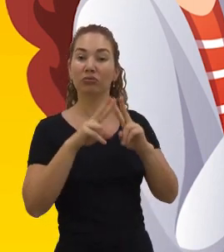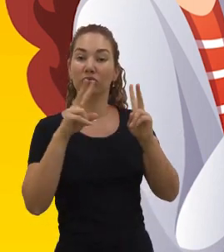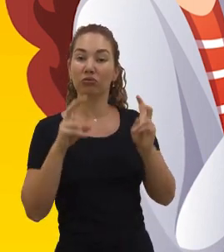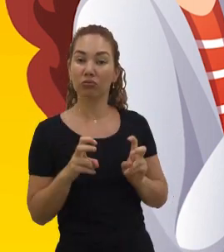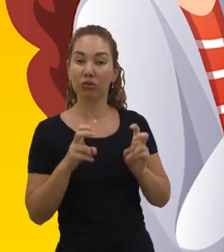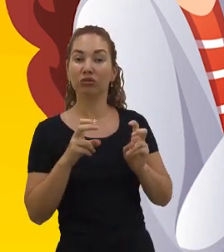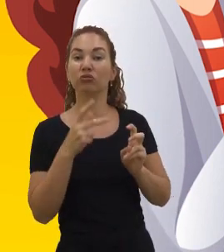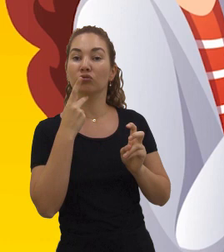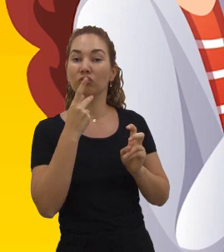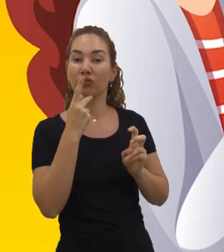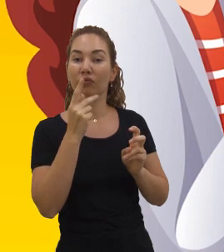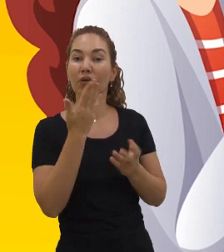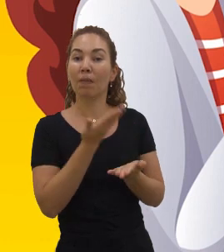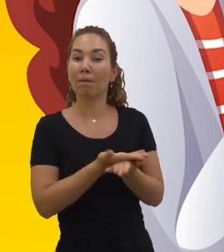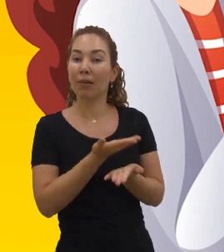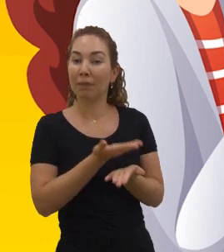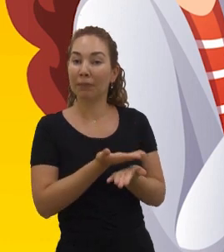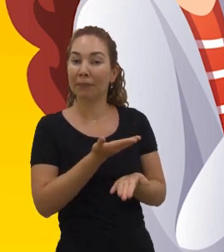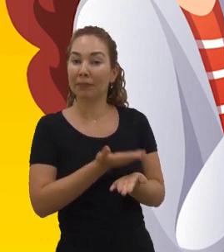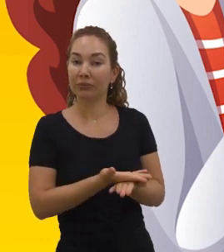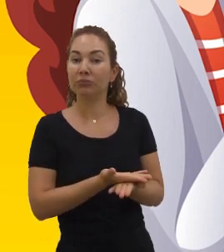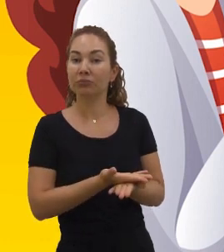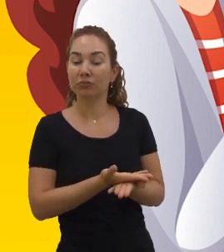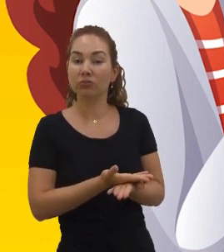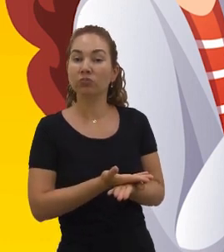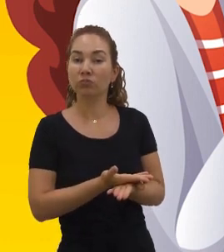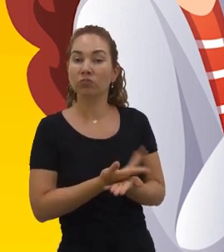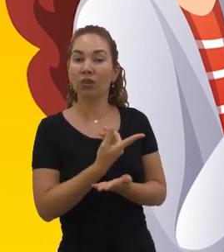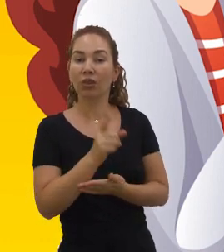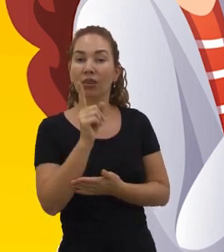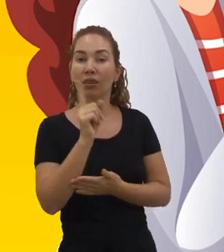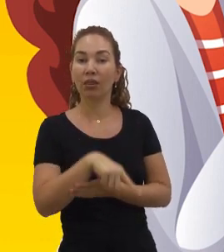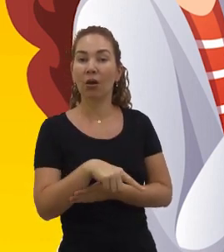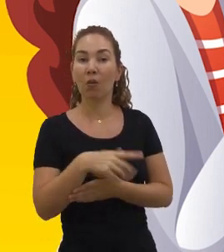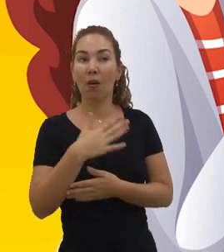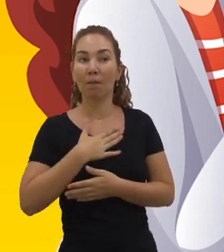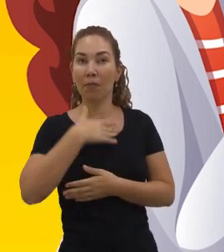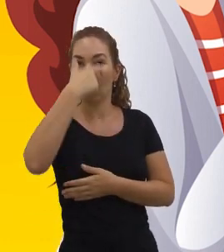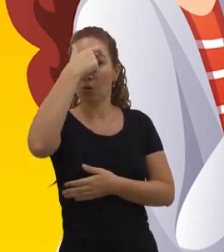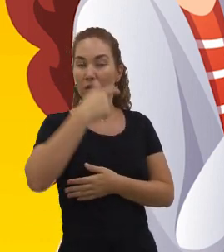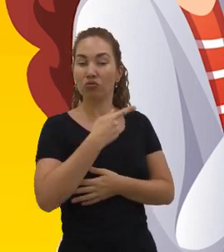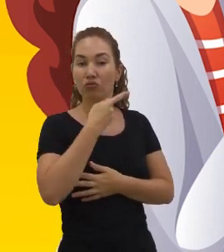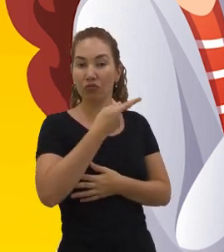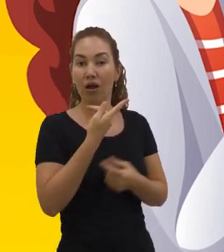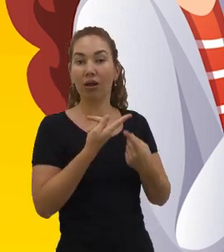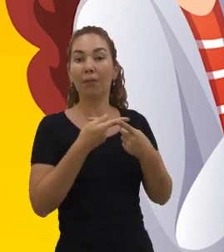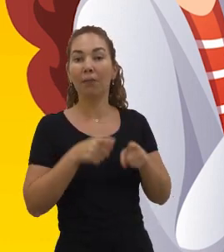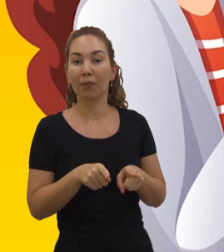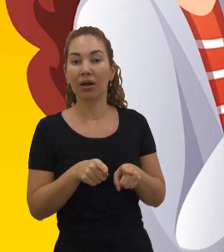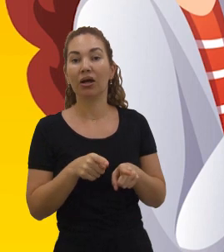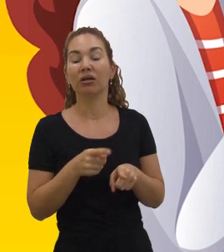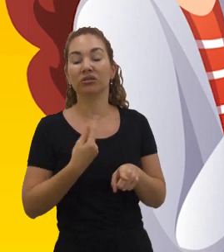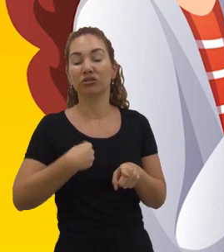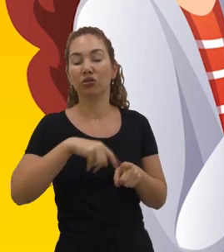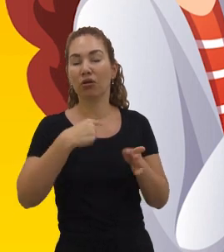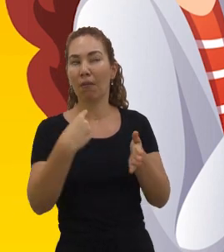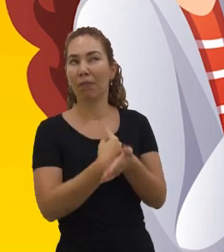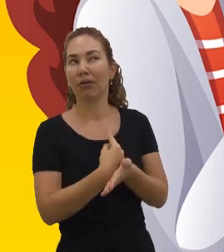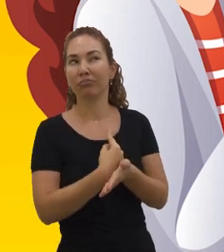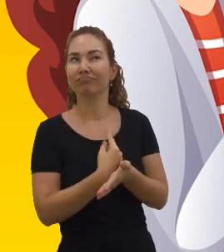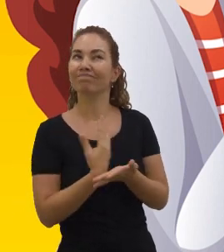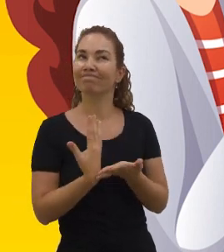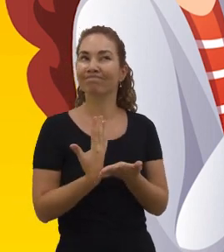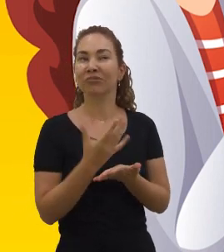a gente trouxe para o nosso estudo, né? Não é o meu local de fala, né? Mas a gente se questionou, né, que só